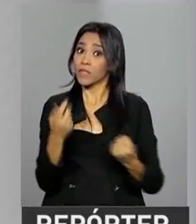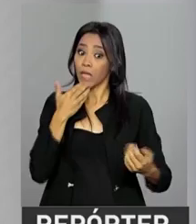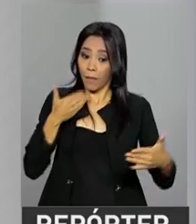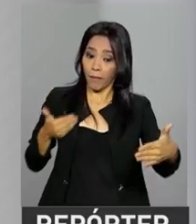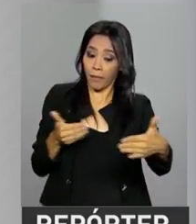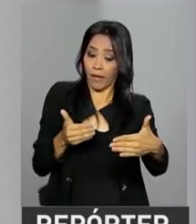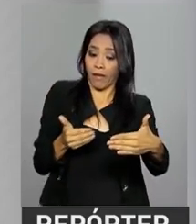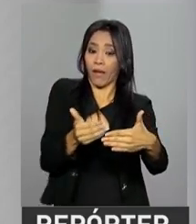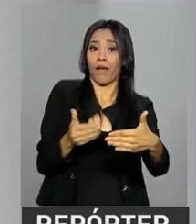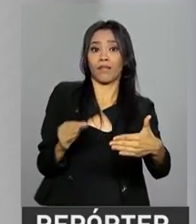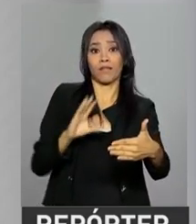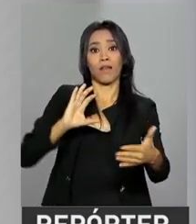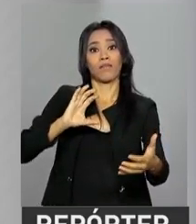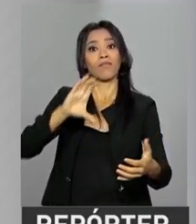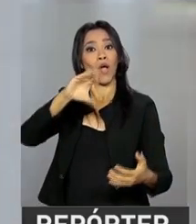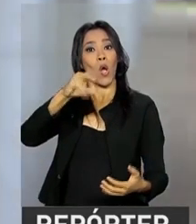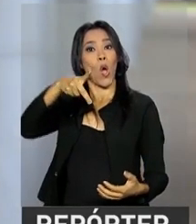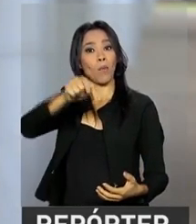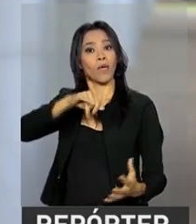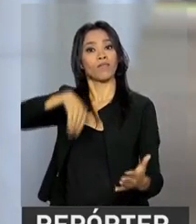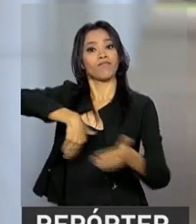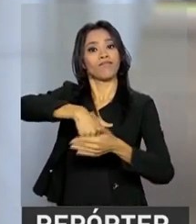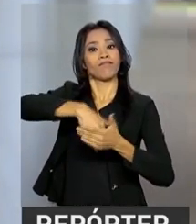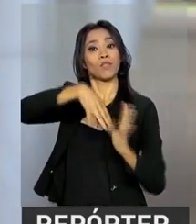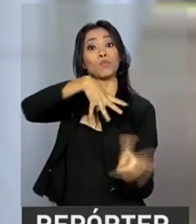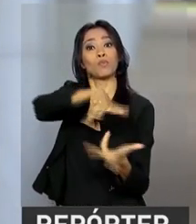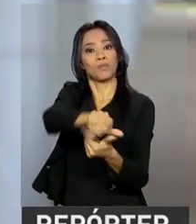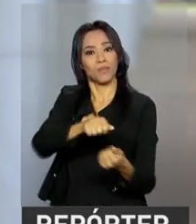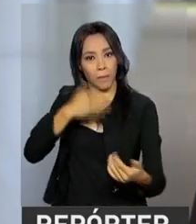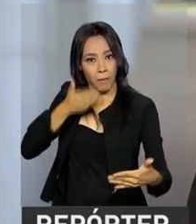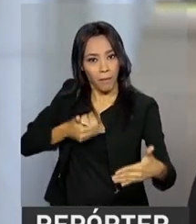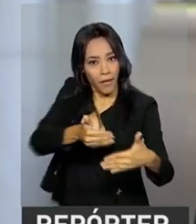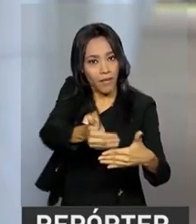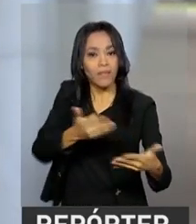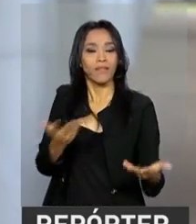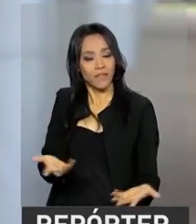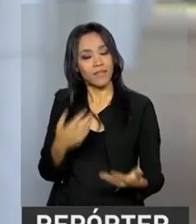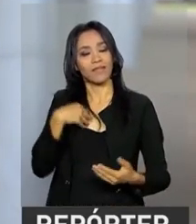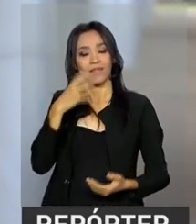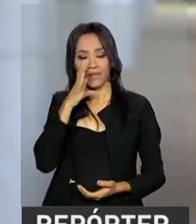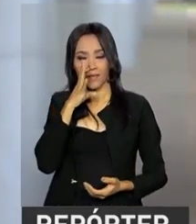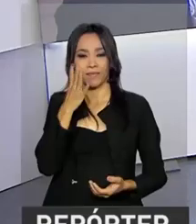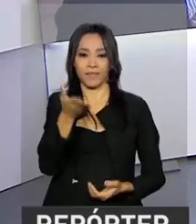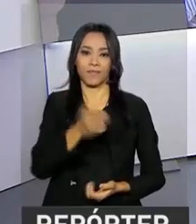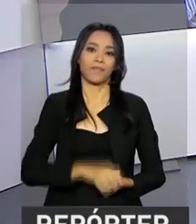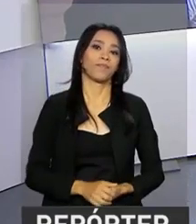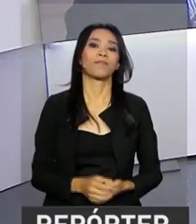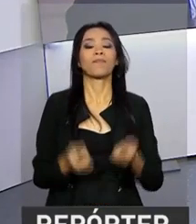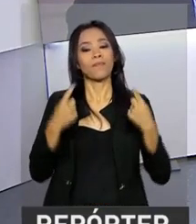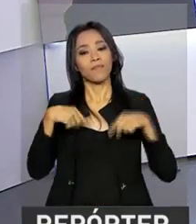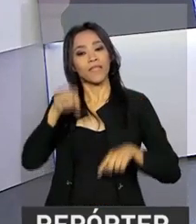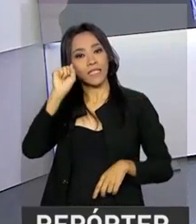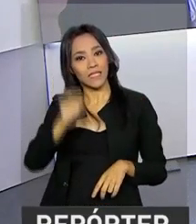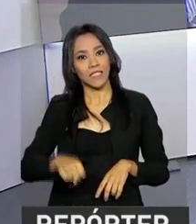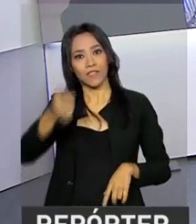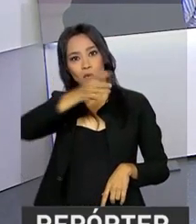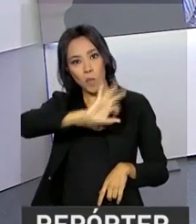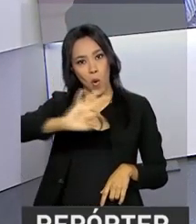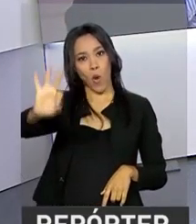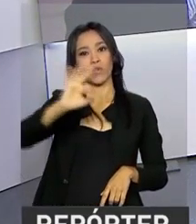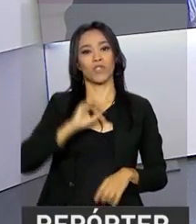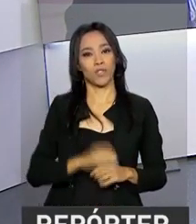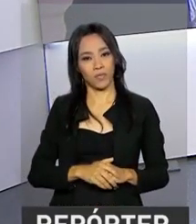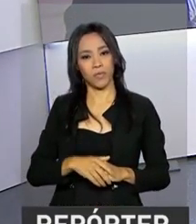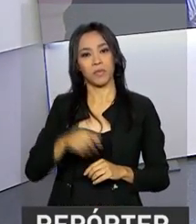próxima Leandro foi mesmo um bom resultado né você deve ter acompanhado também a partida volto com você acompanhei Sim foi um ótimo resultado